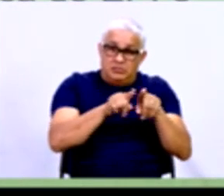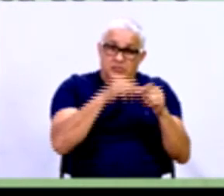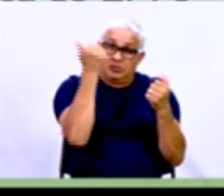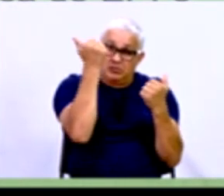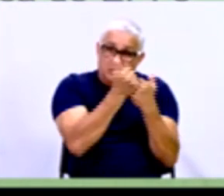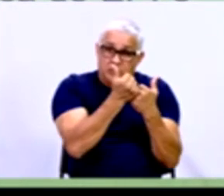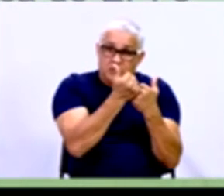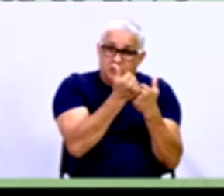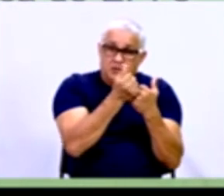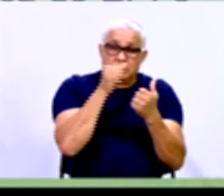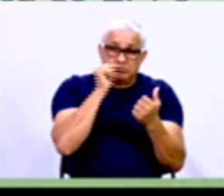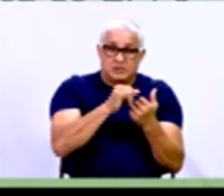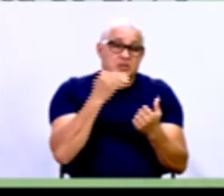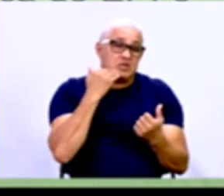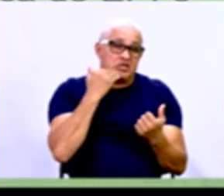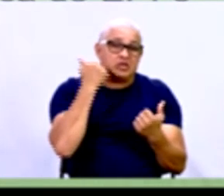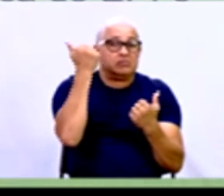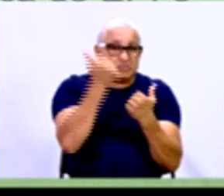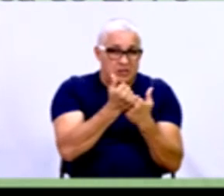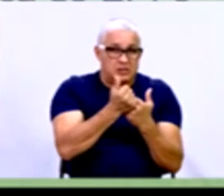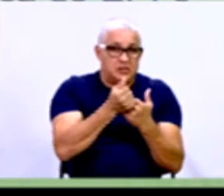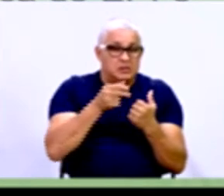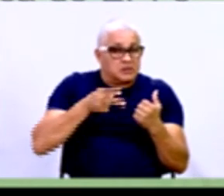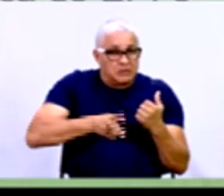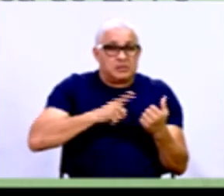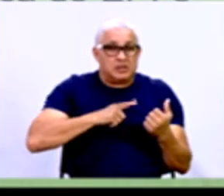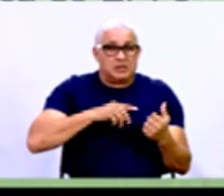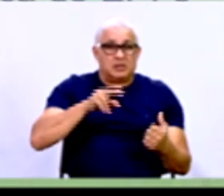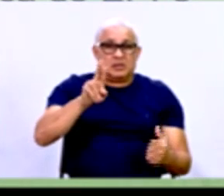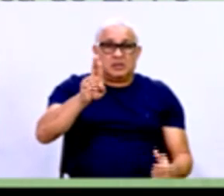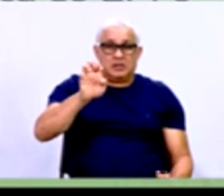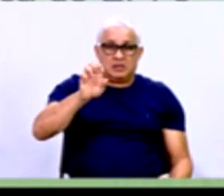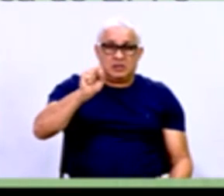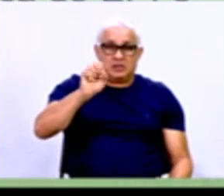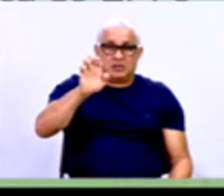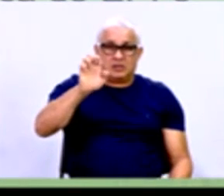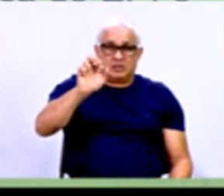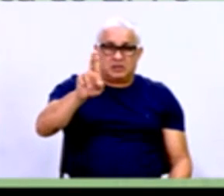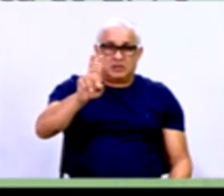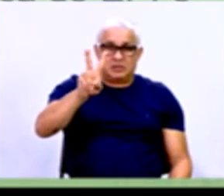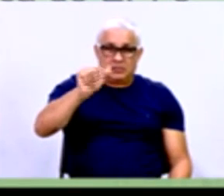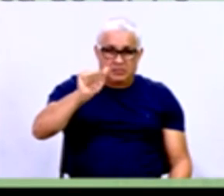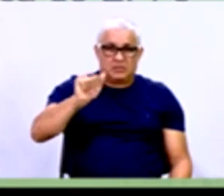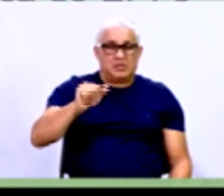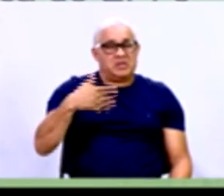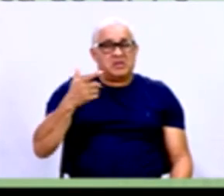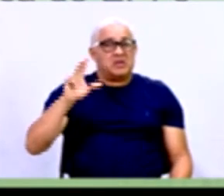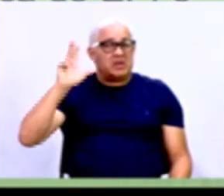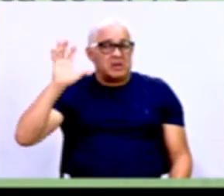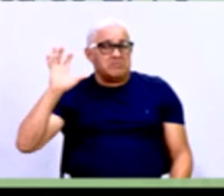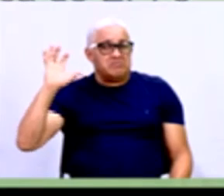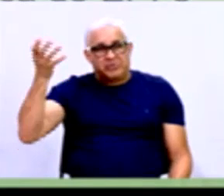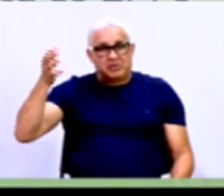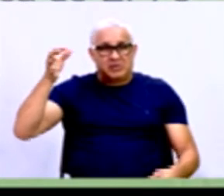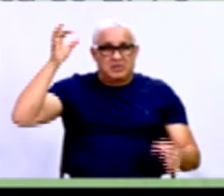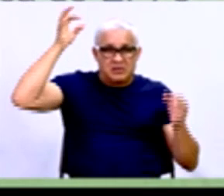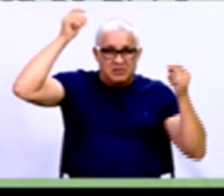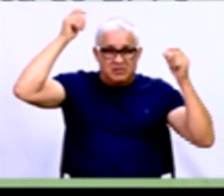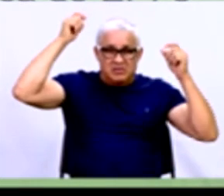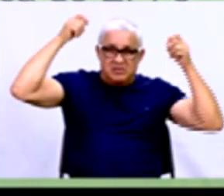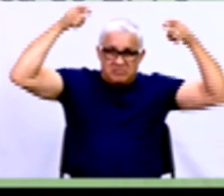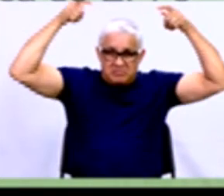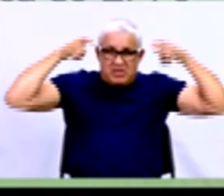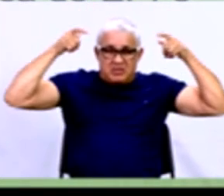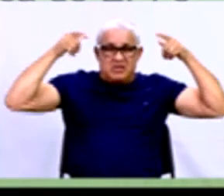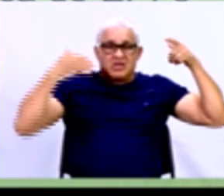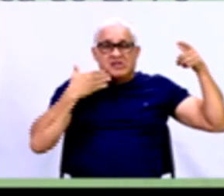quando nós falamos que é necessário que tenha sempre uma reserva, né? Ocorreu algum problema com um capacete, com uma dedeira, enfim, qualquer que seja o equipamento, é